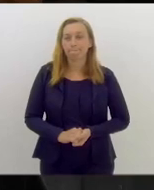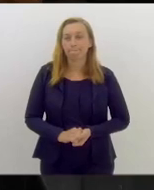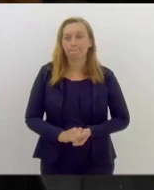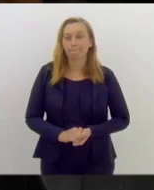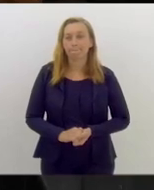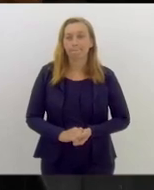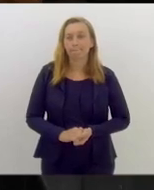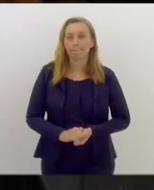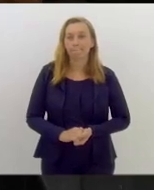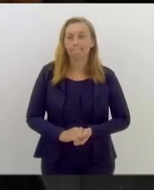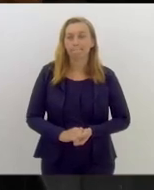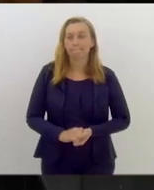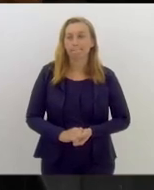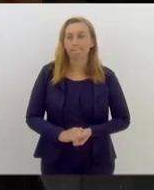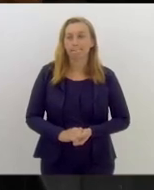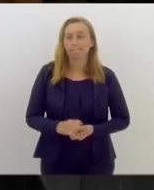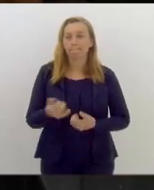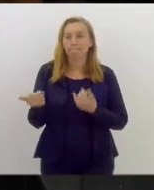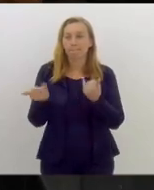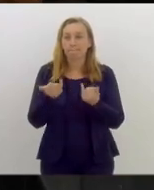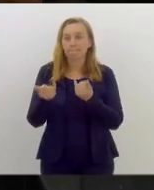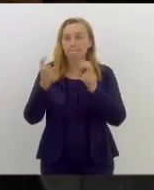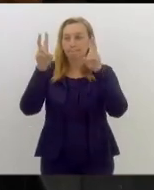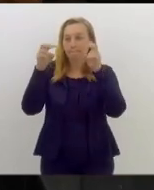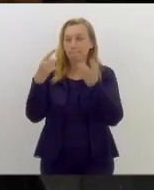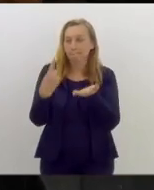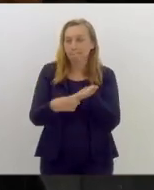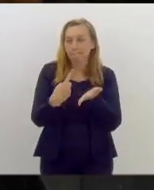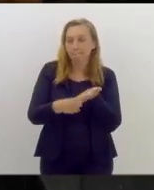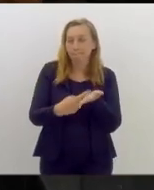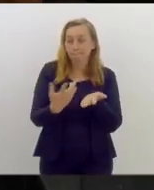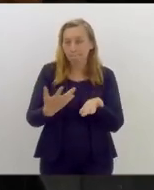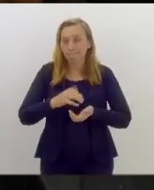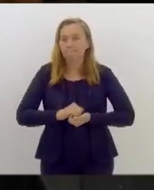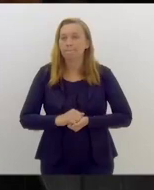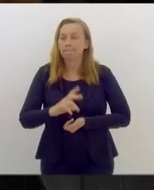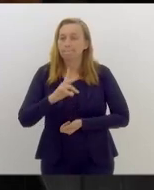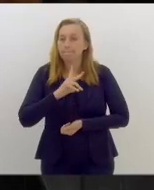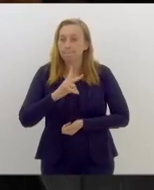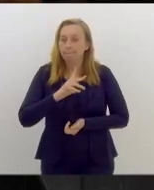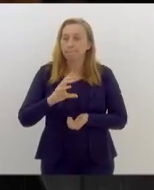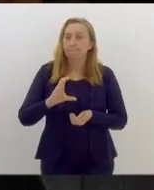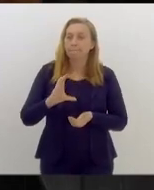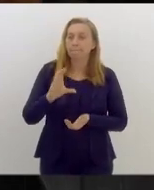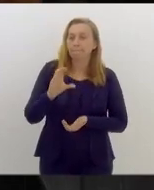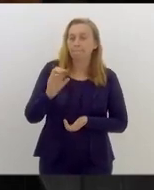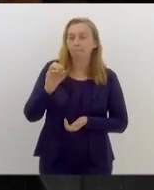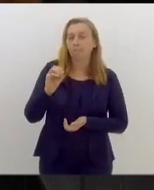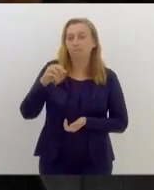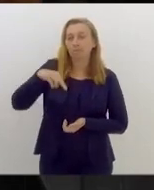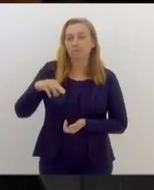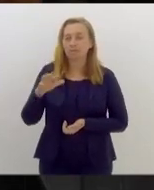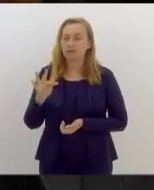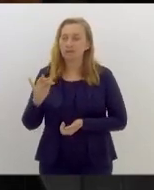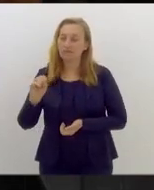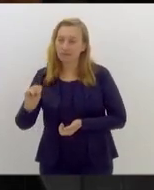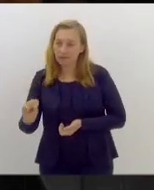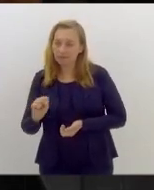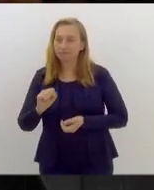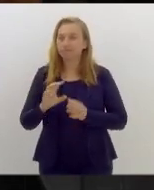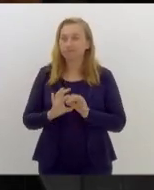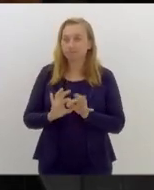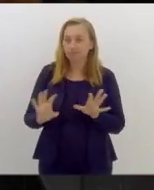minuta de um termo de acordo, que o próprio Concefaz deve